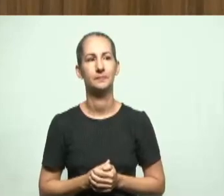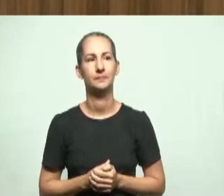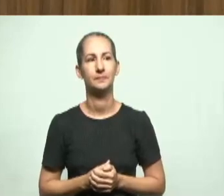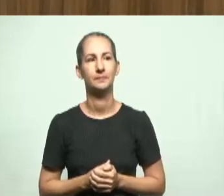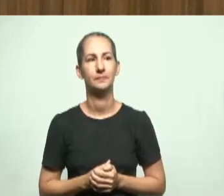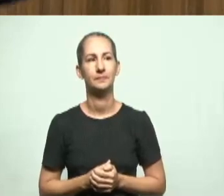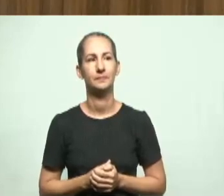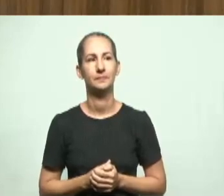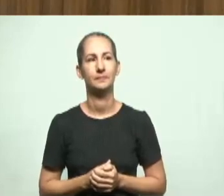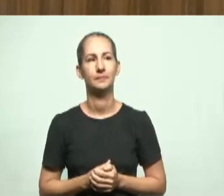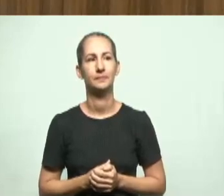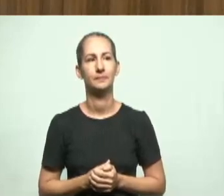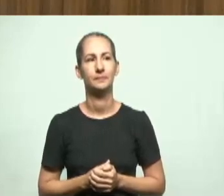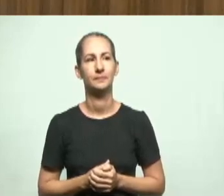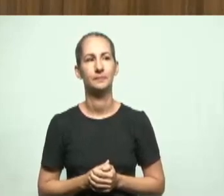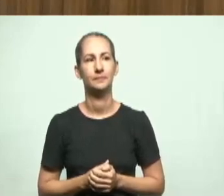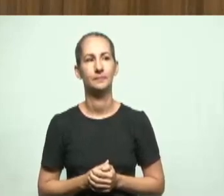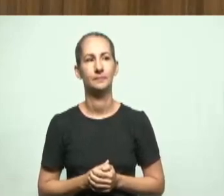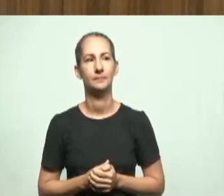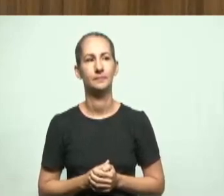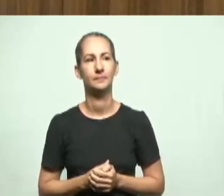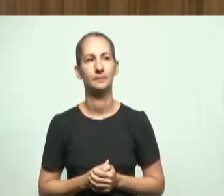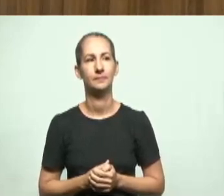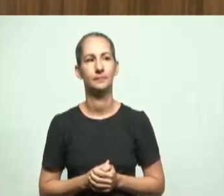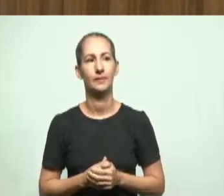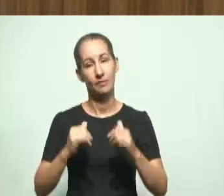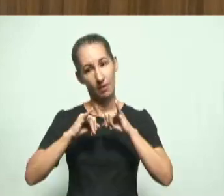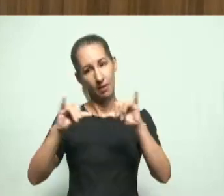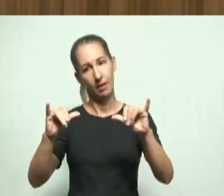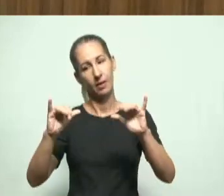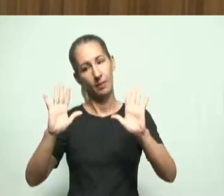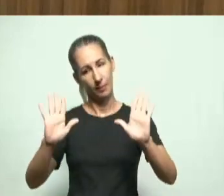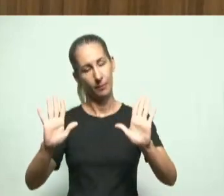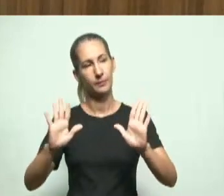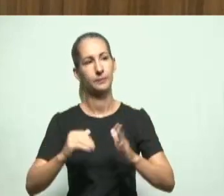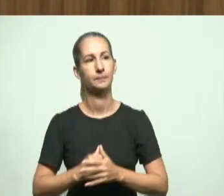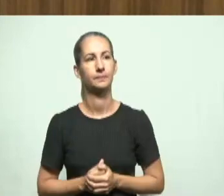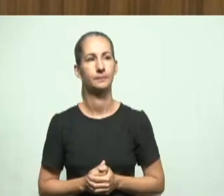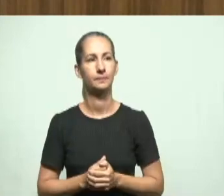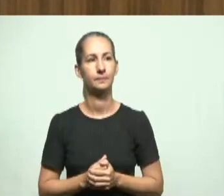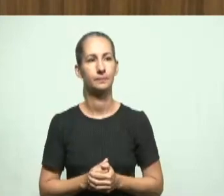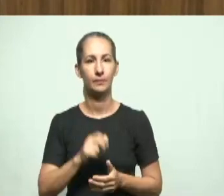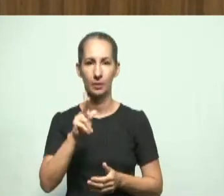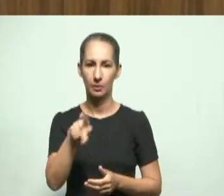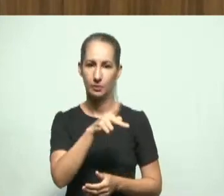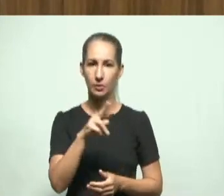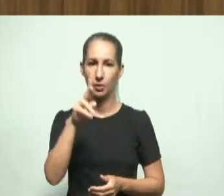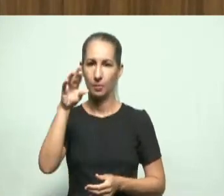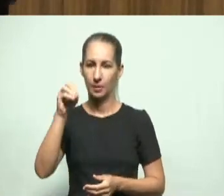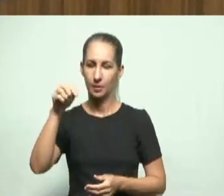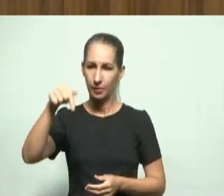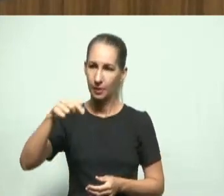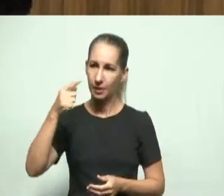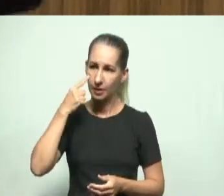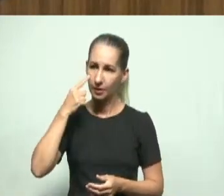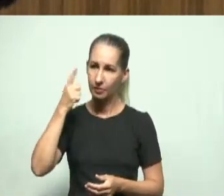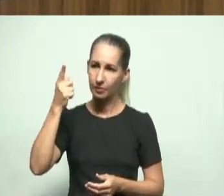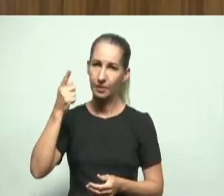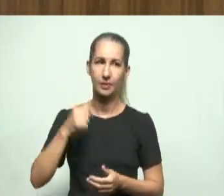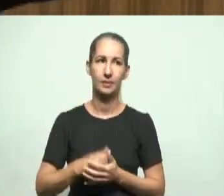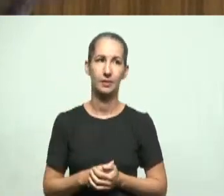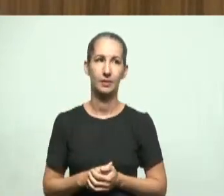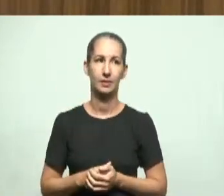é uma desgraçada. Deixa eu falar. É, o professor Robério está aqui na minha frente fazendo um